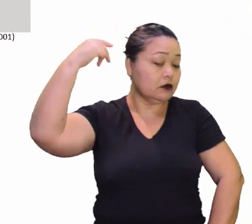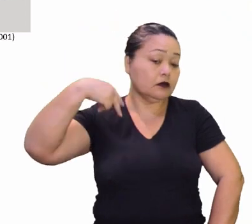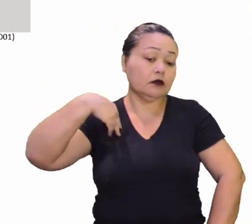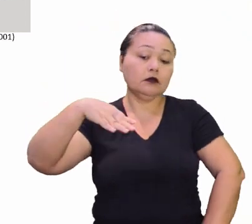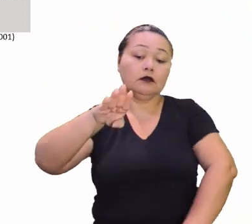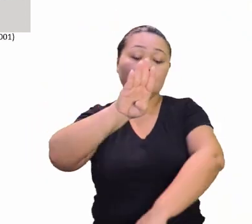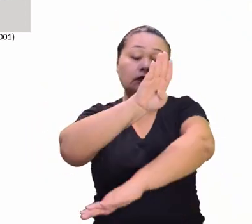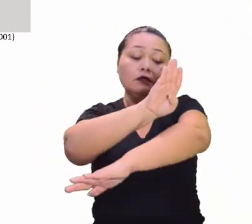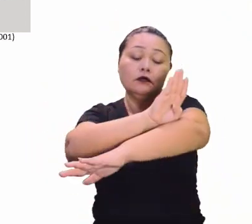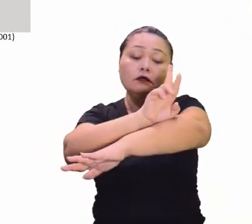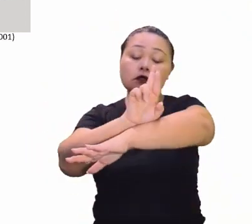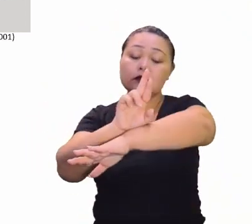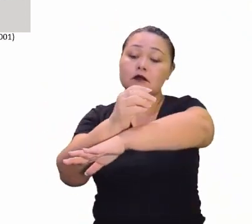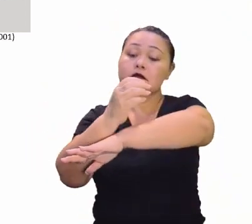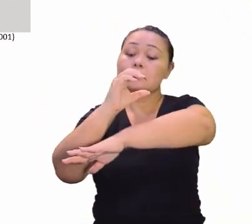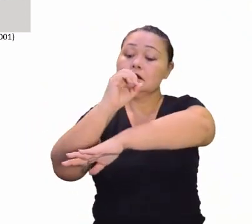chamou-se